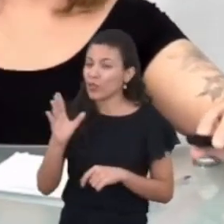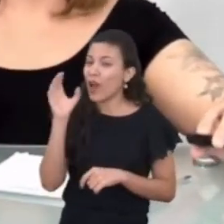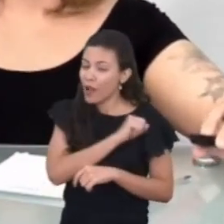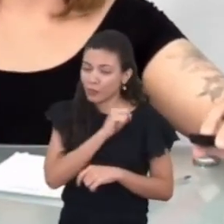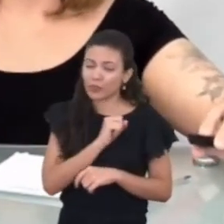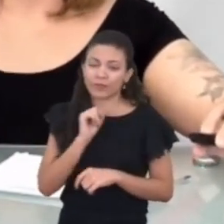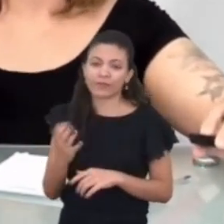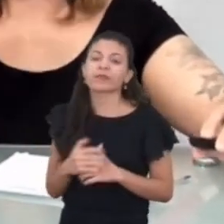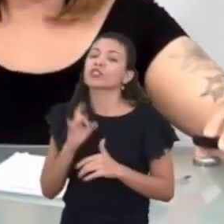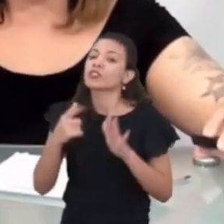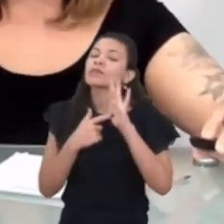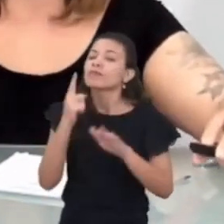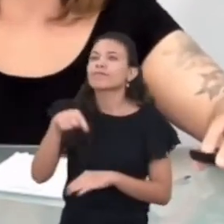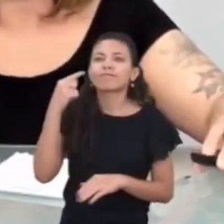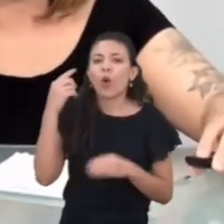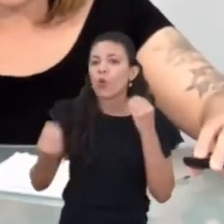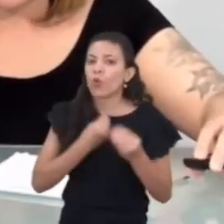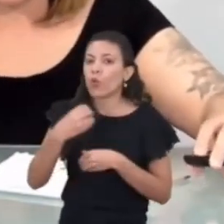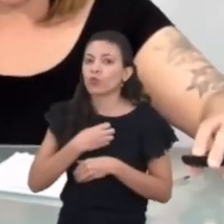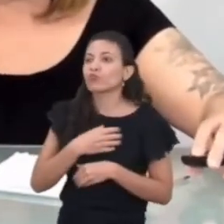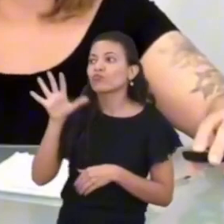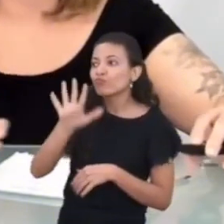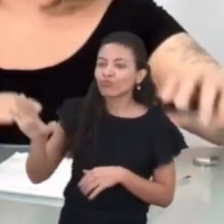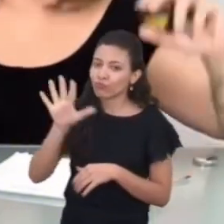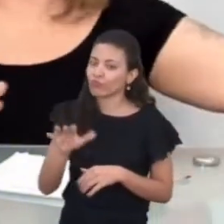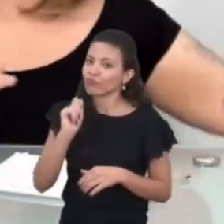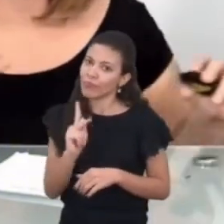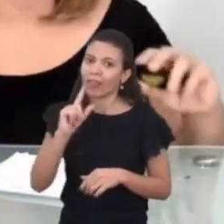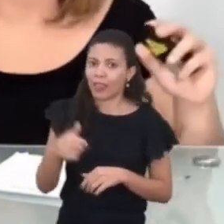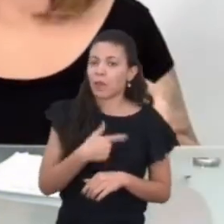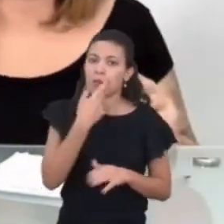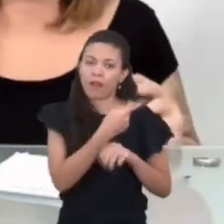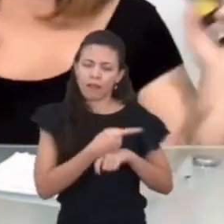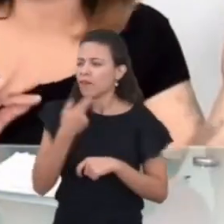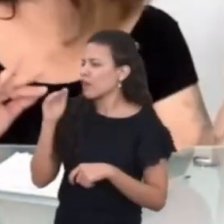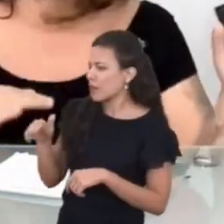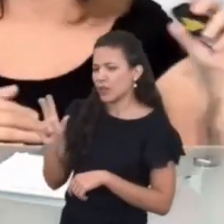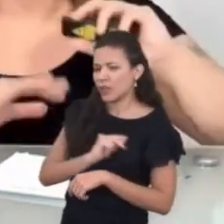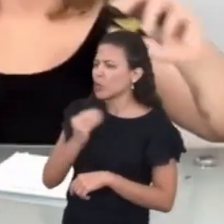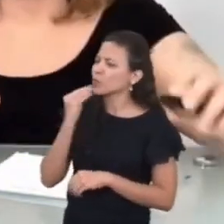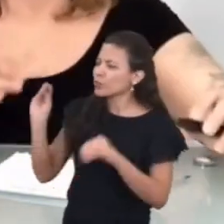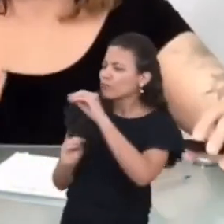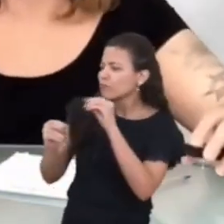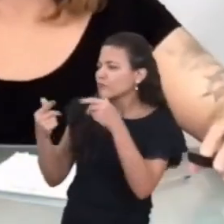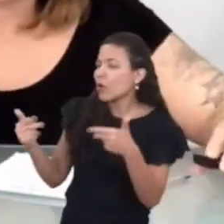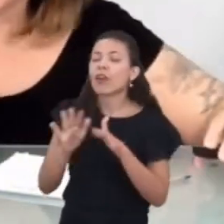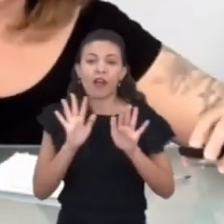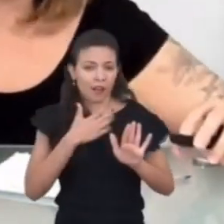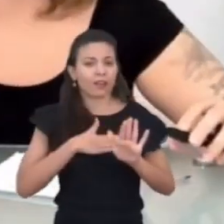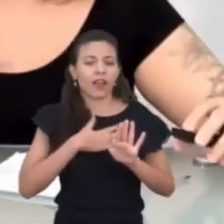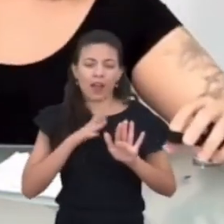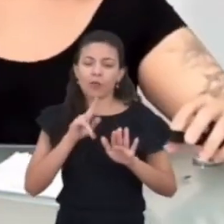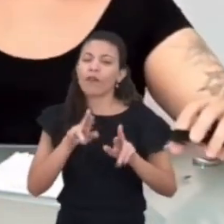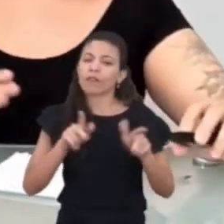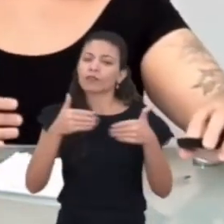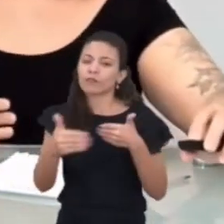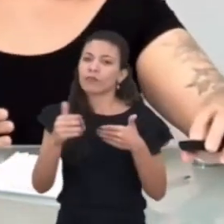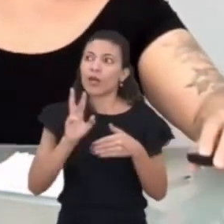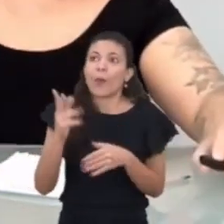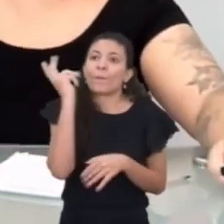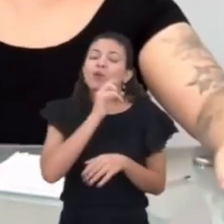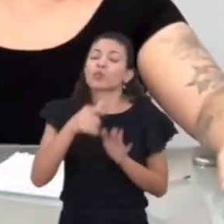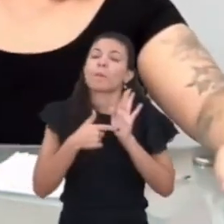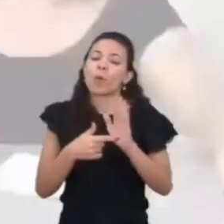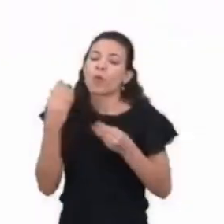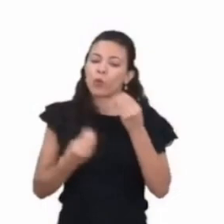produtos. E eu tô mostrando só pra vocês terem uma ideia, um gostinho de como que vai ficar, tá bom? Então depois não venham me procurar aqui e falar, você prometeu assim, tá assim. Porque vai ficar diferente, tá bom, gente? Nem tá bonito, é só